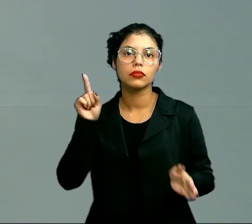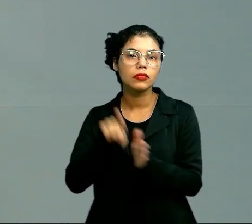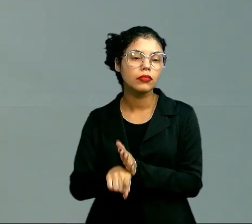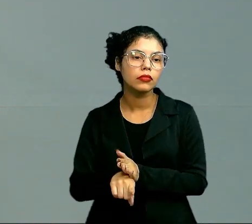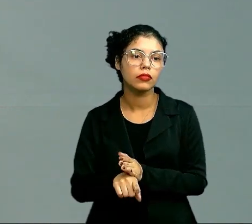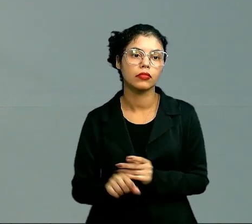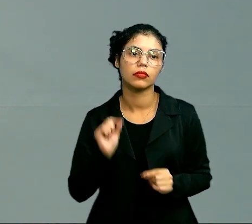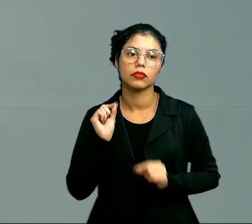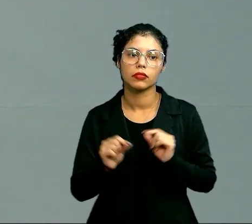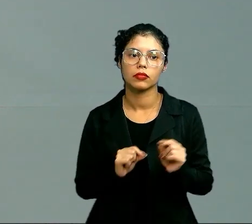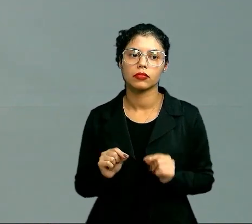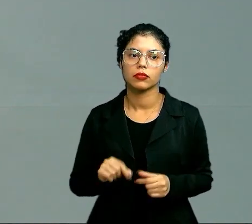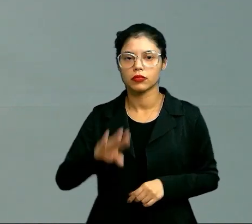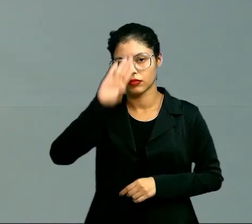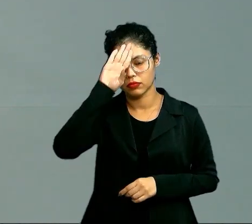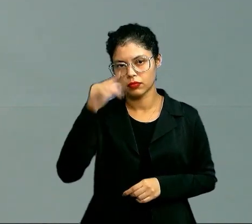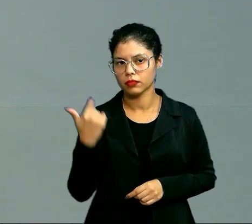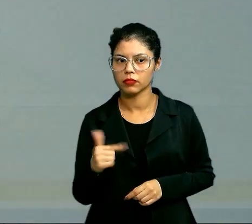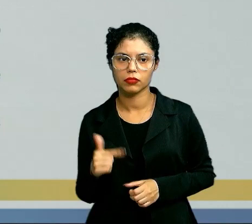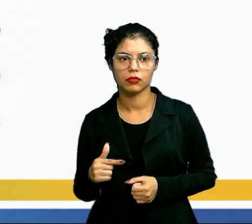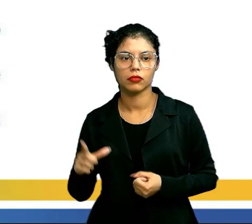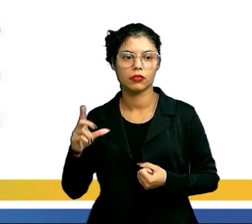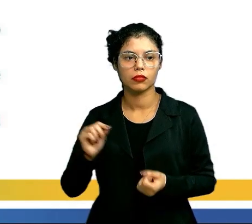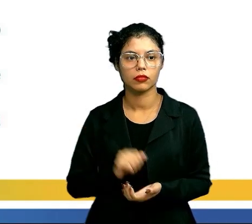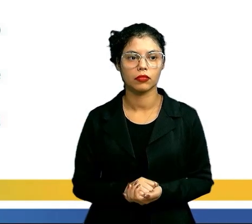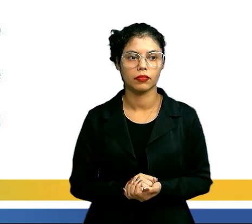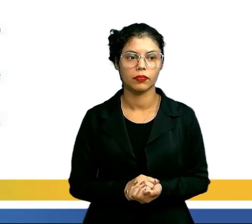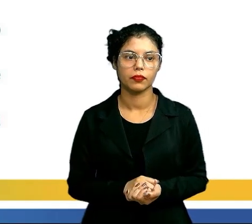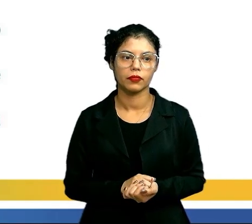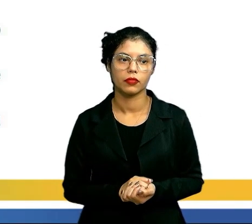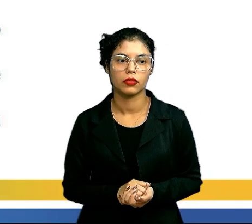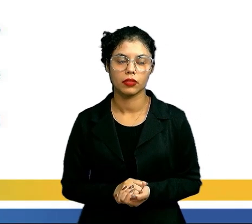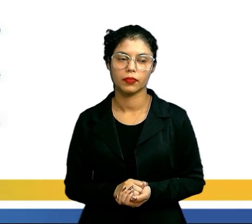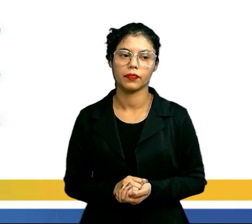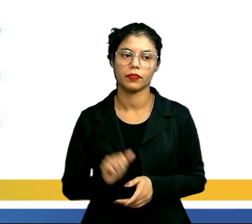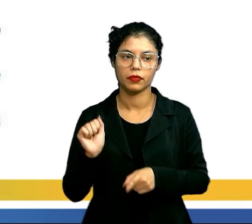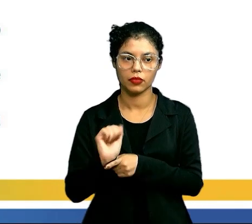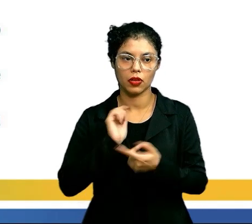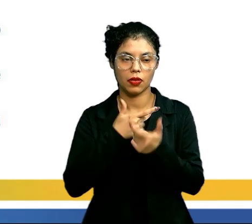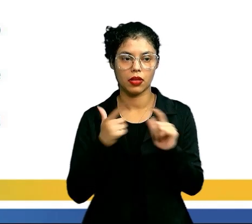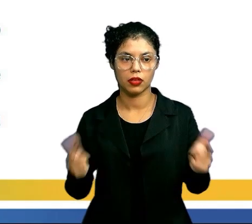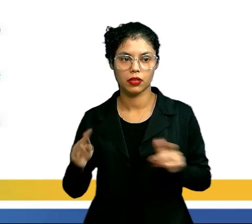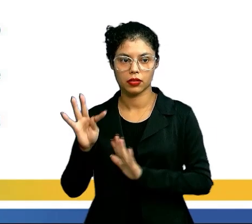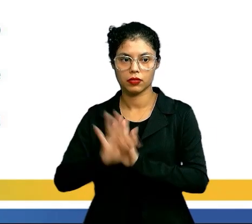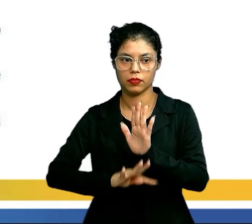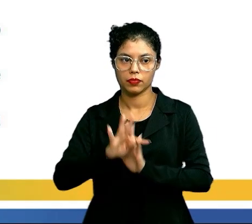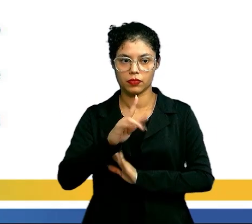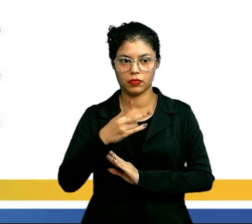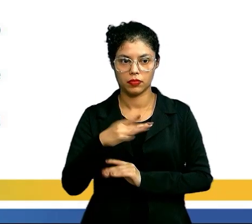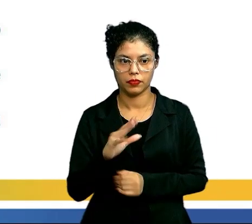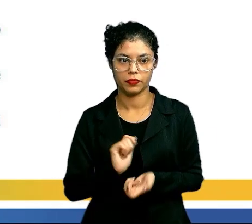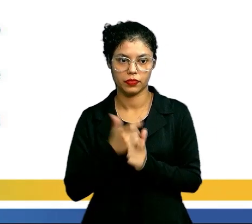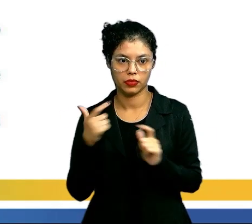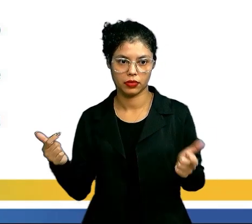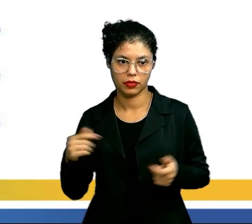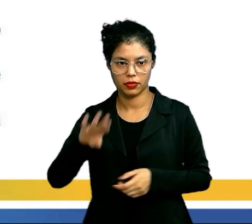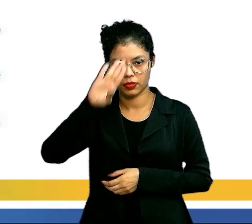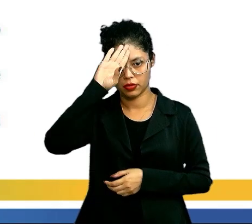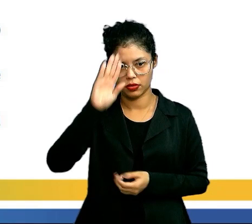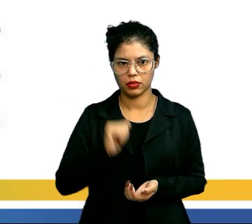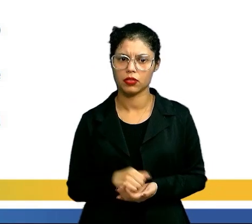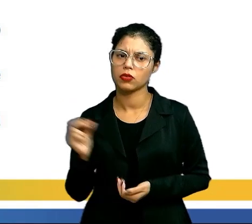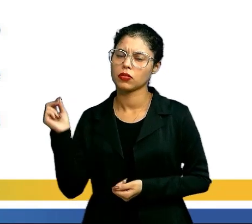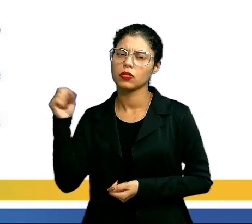dando. Por que a febre tem e a dengue não tem? Olha só. Alternativa A. Maior taxa de mutação do vírus da